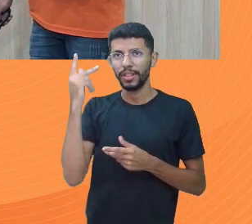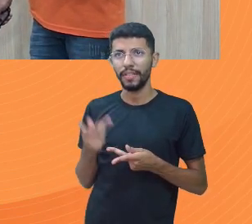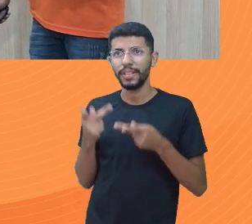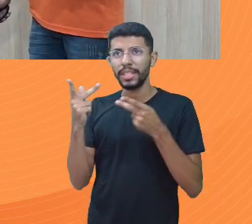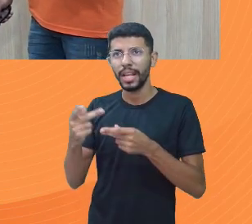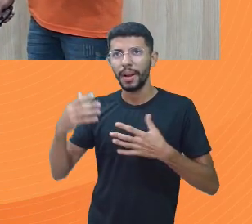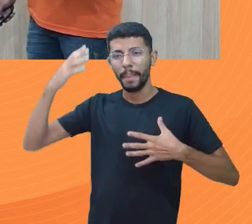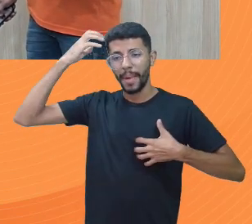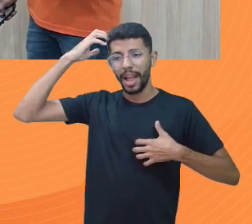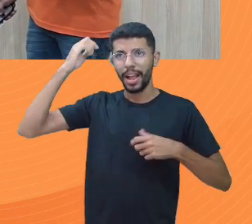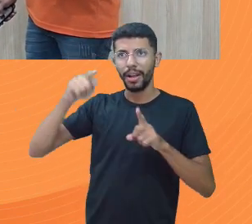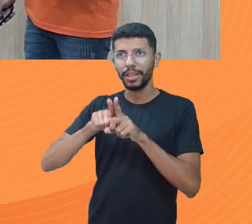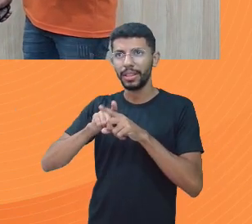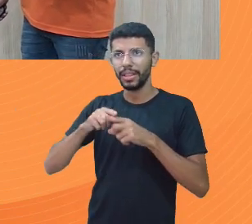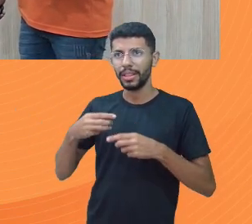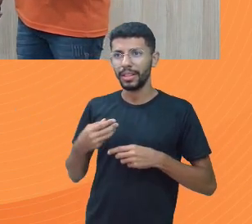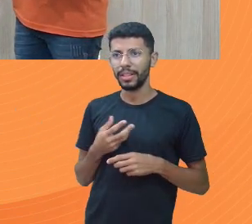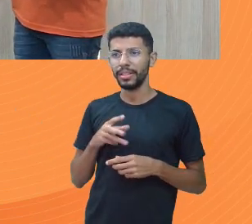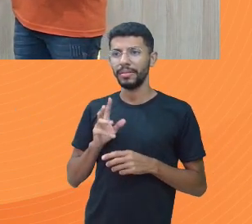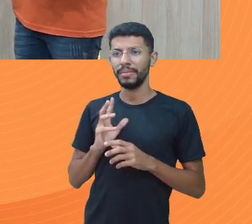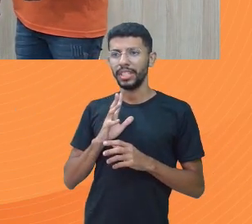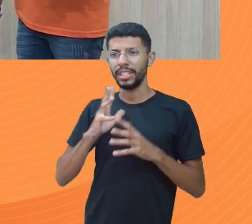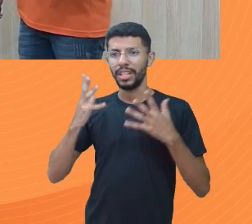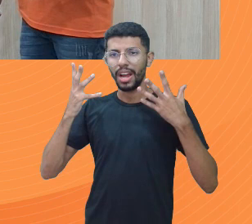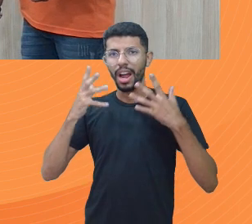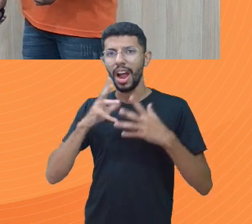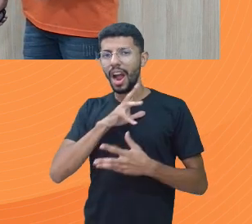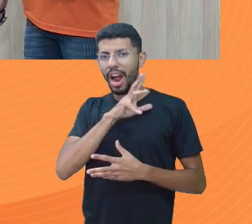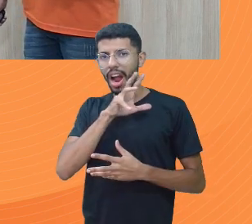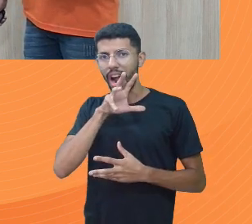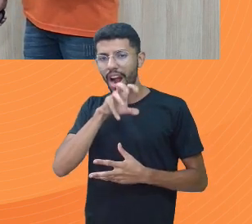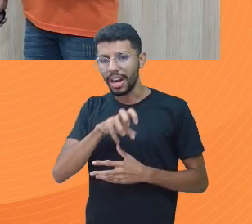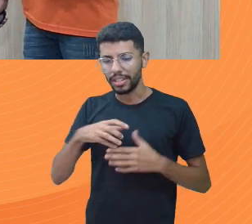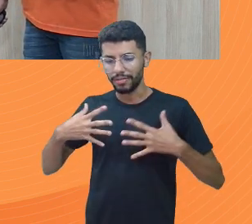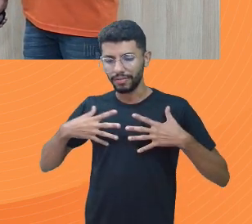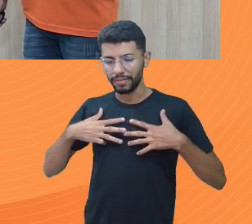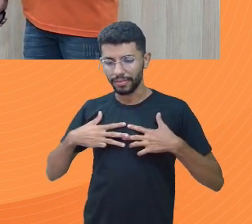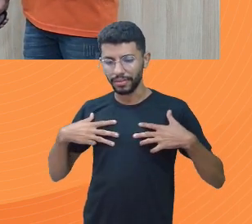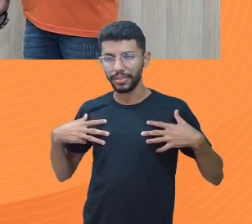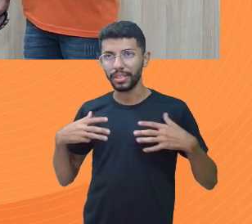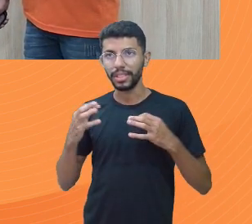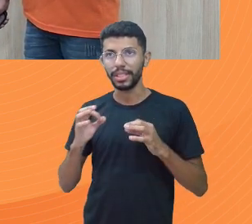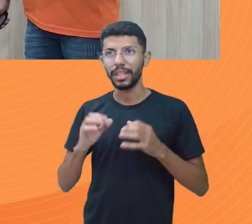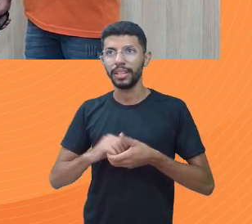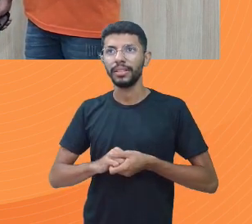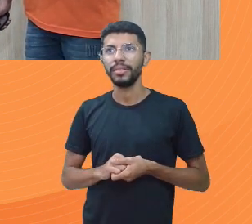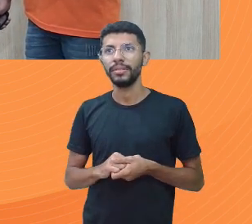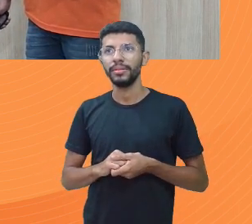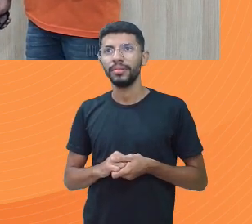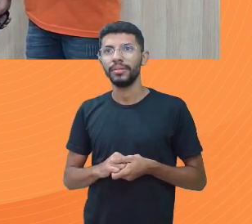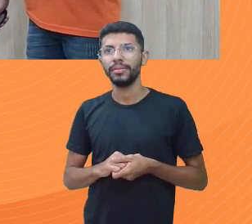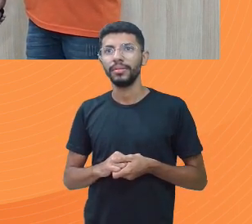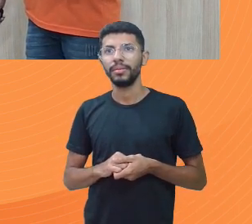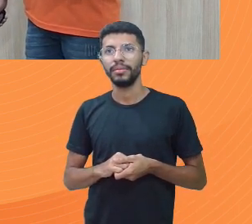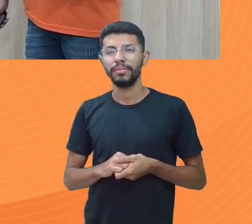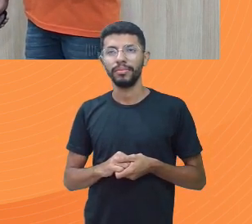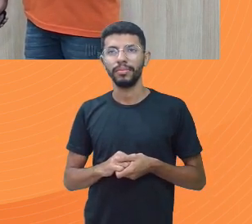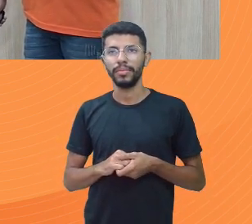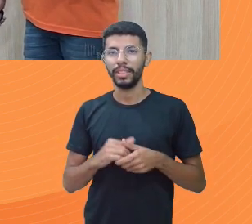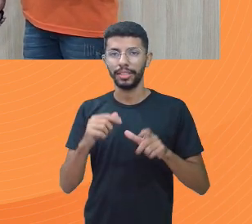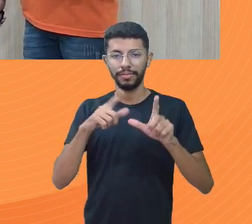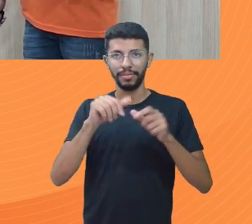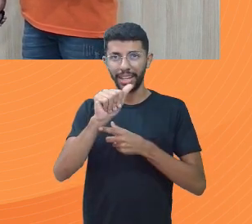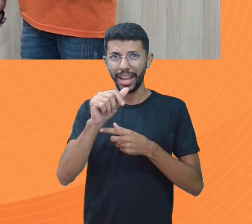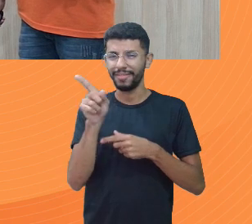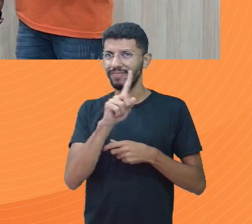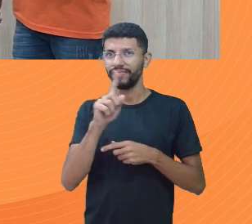tigres. Macacos está ali perto dos 60. Tigre não chegou a 60, então letra A está fora. Letra B, os macacos e